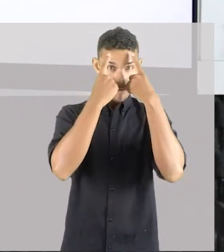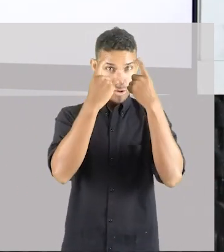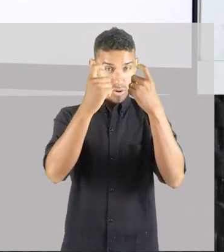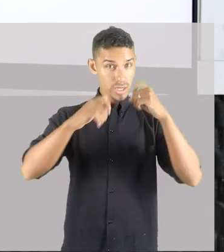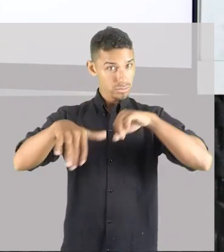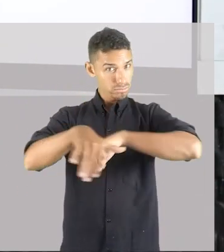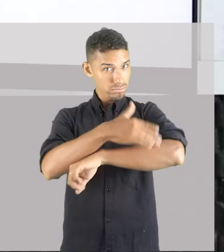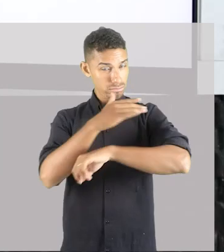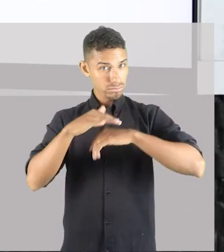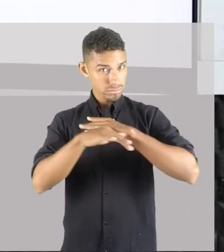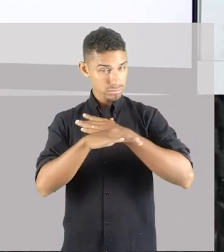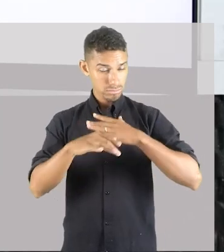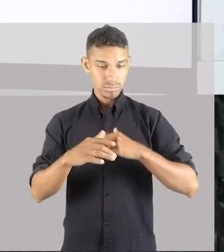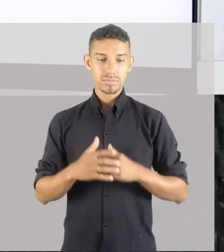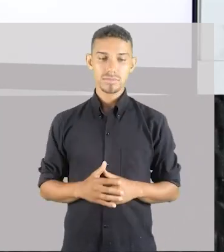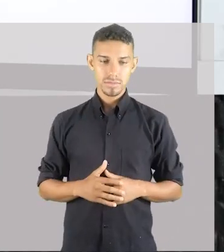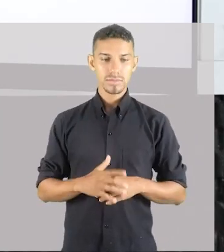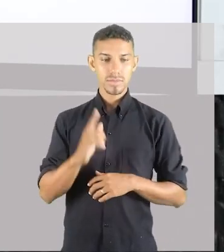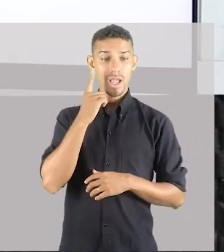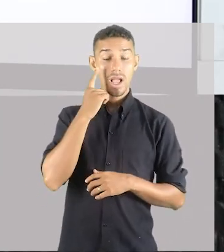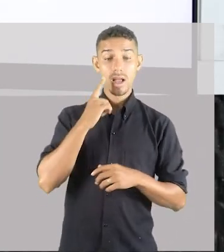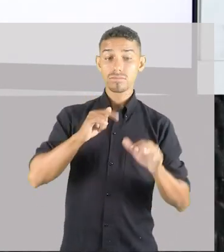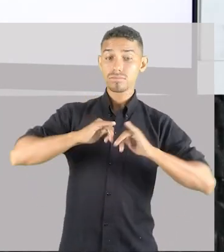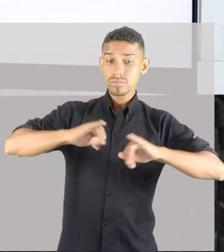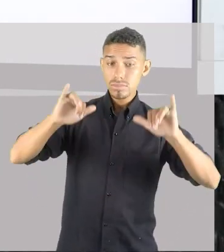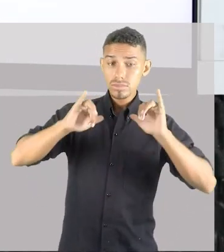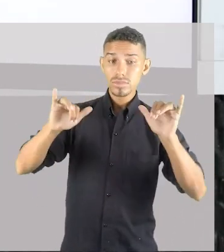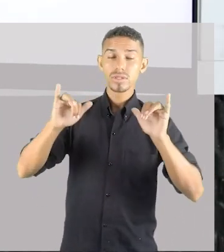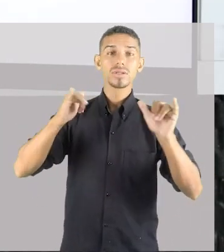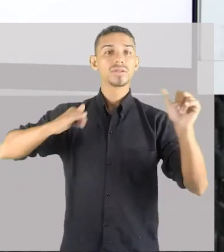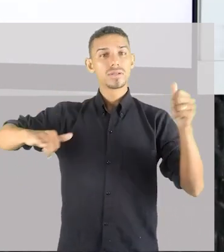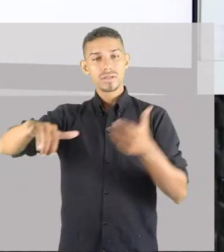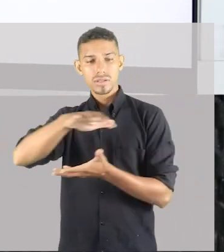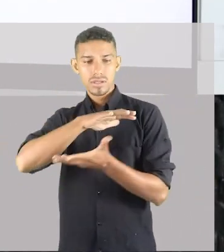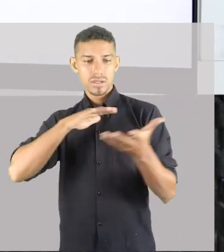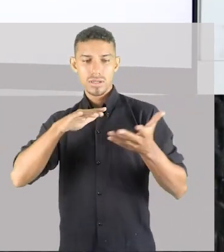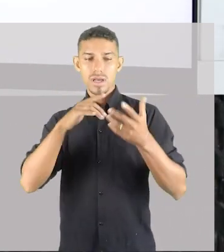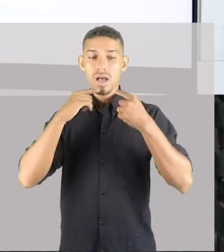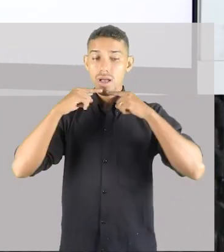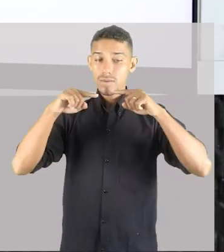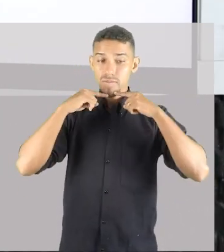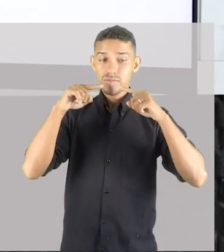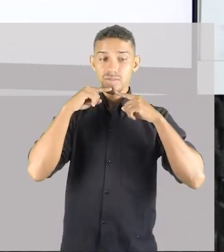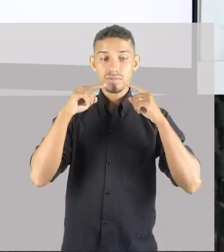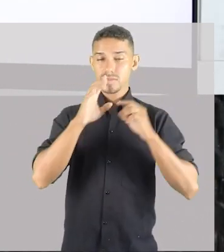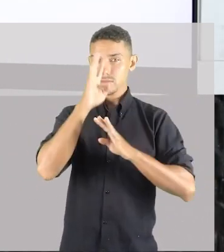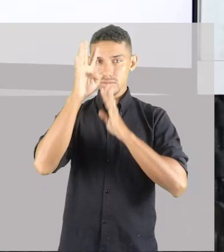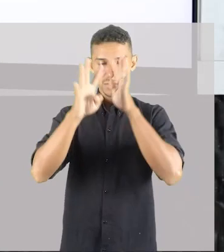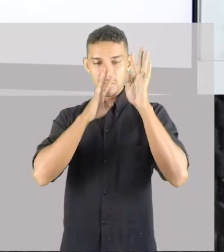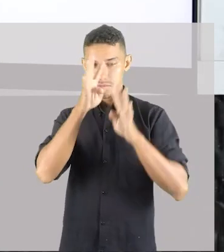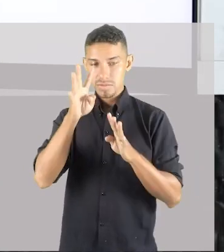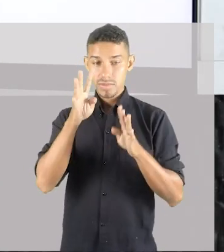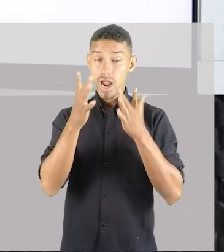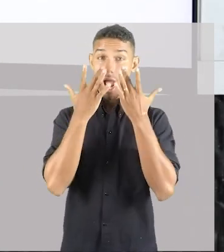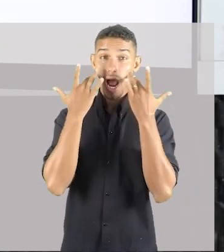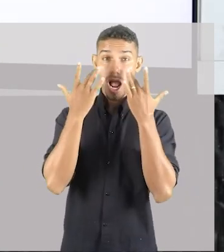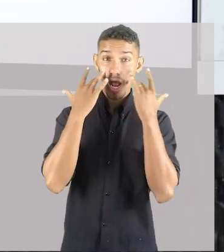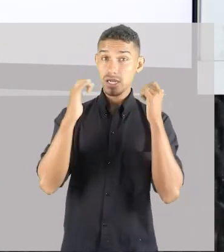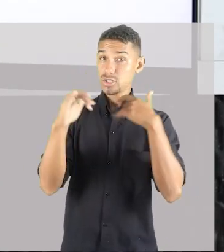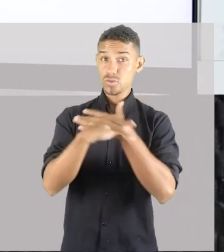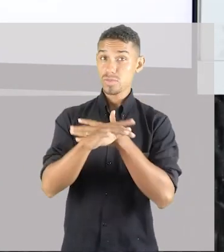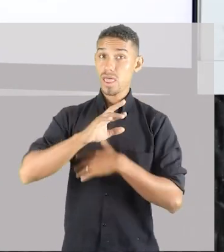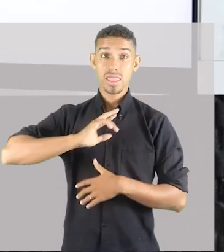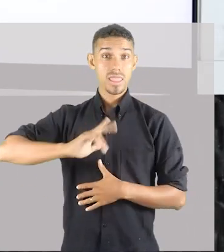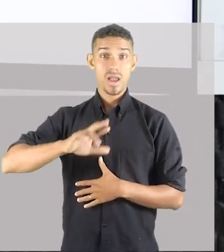espectadores e transmitir uma mensagem revolucionária né a gente tenta que critica a sociedade com ironia arte urbana não